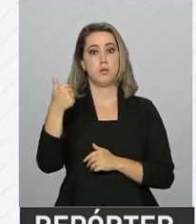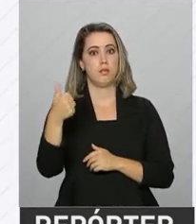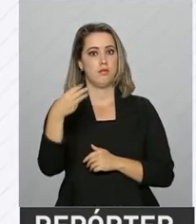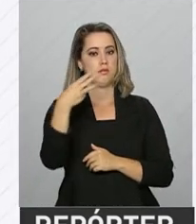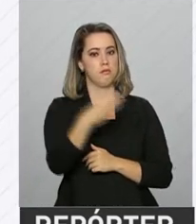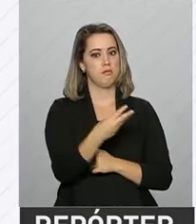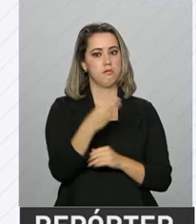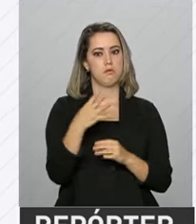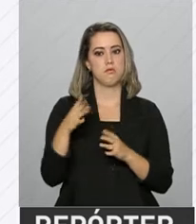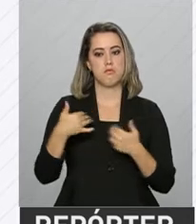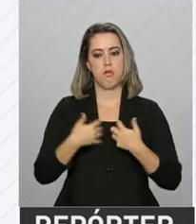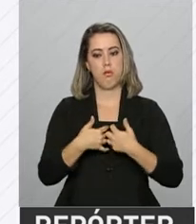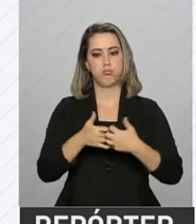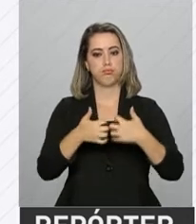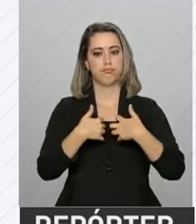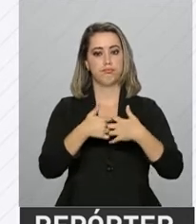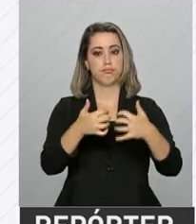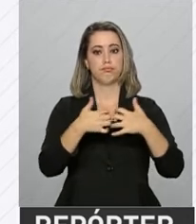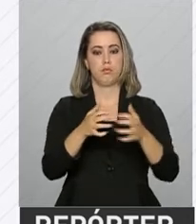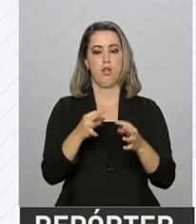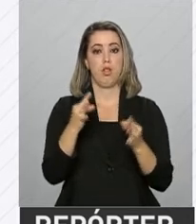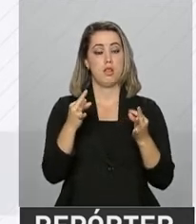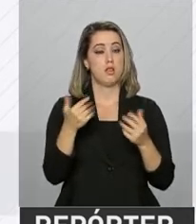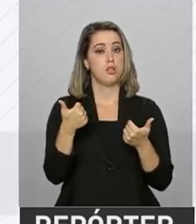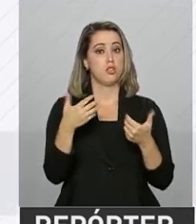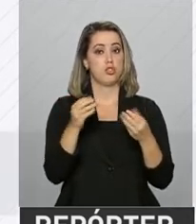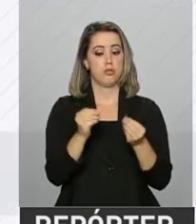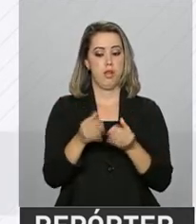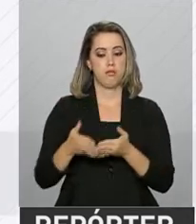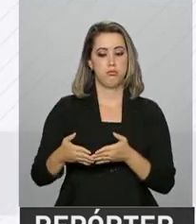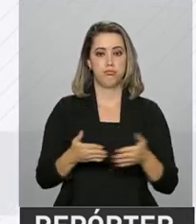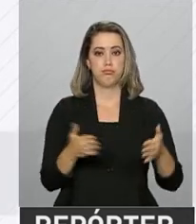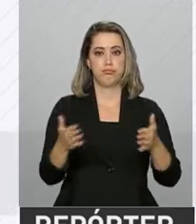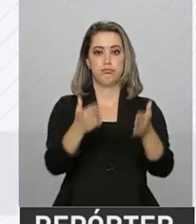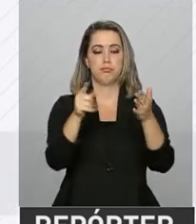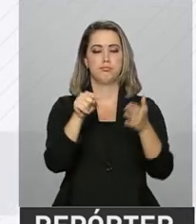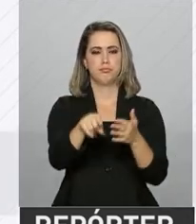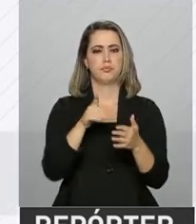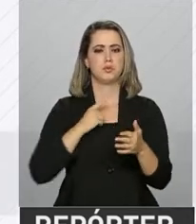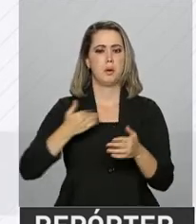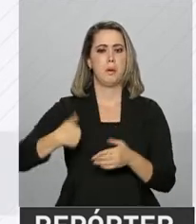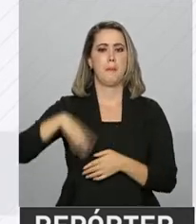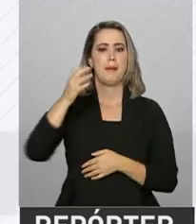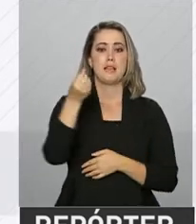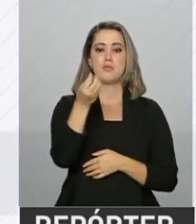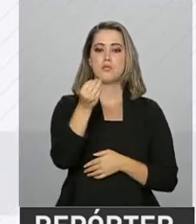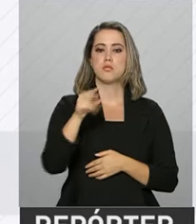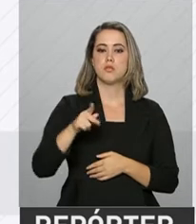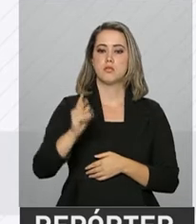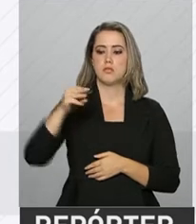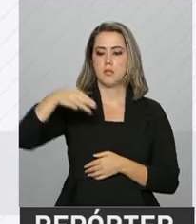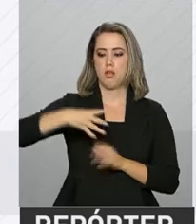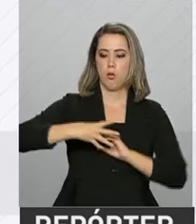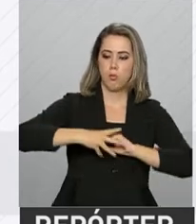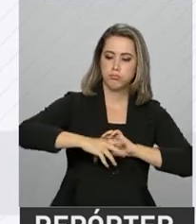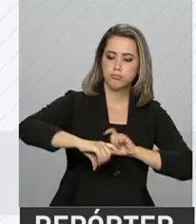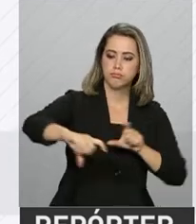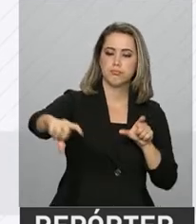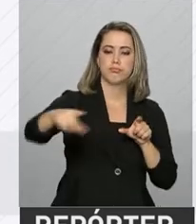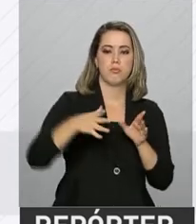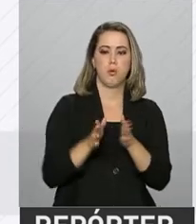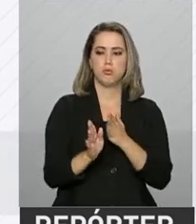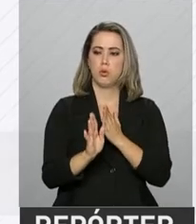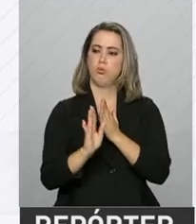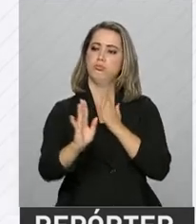caminhões de 10 toneladas carregado de sal e isso daria para preencher mais de 60 quilômetros em linha reta de caminhões